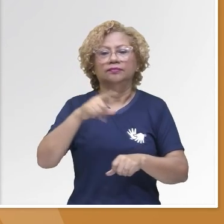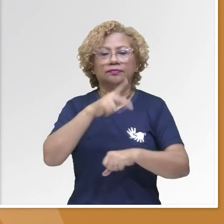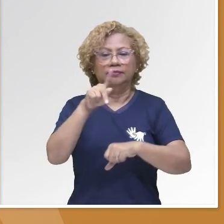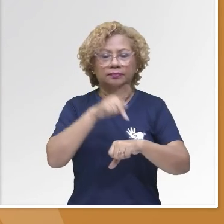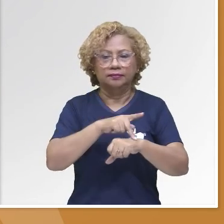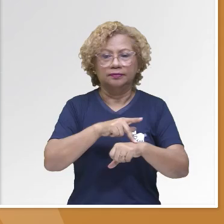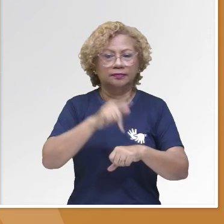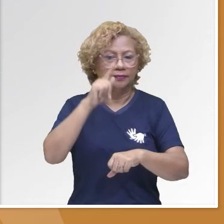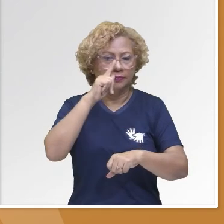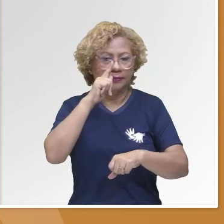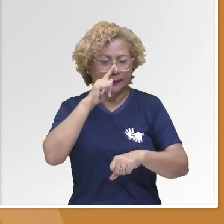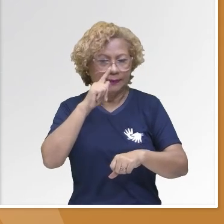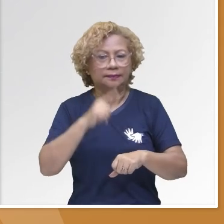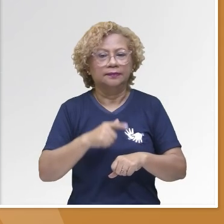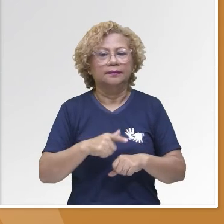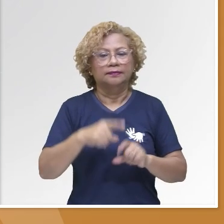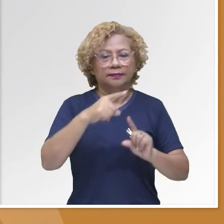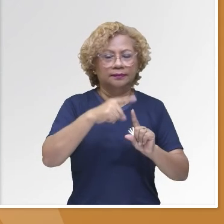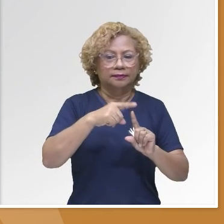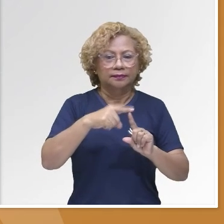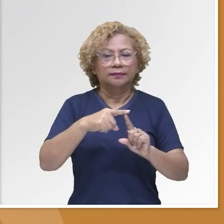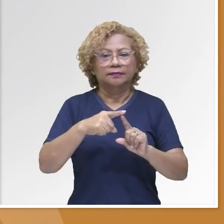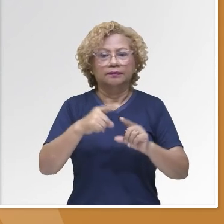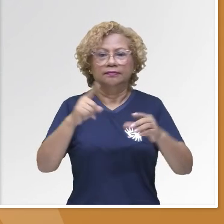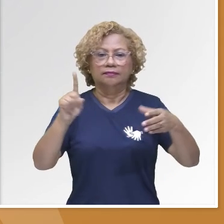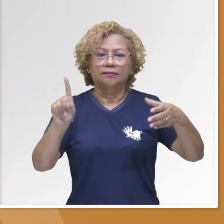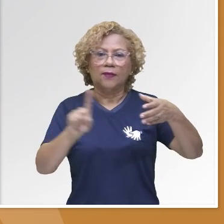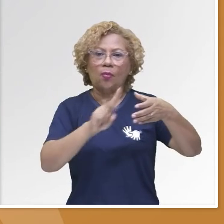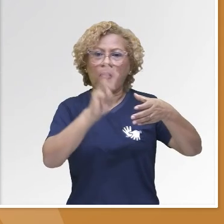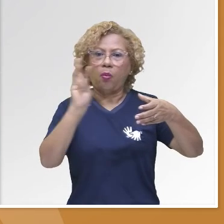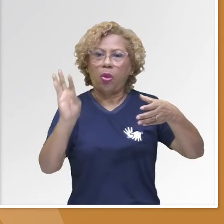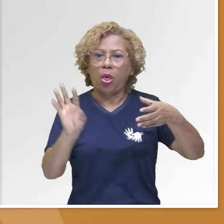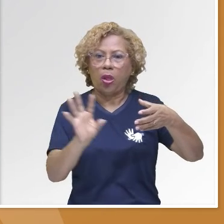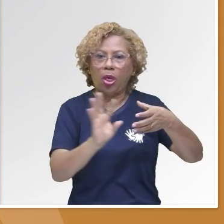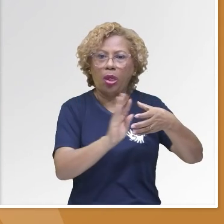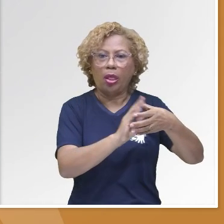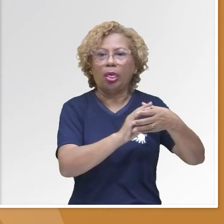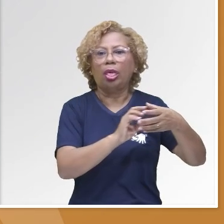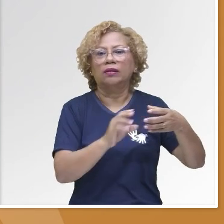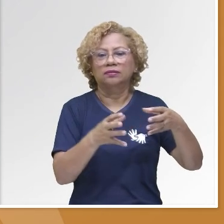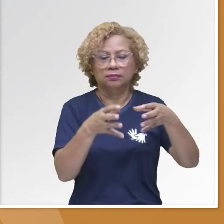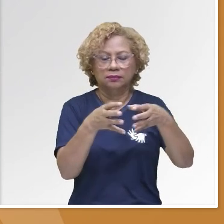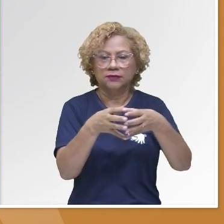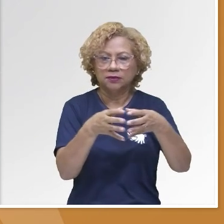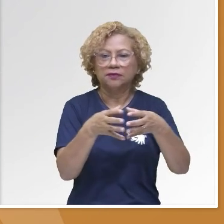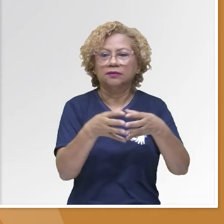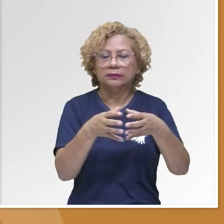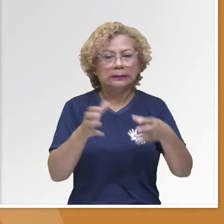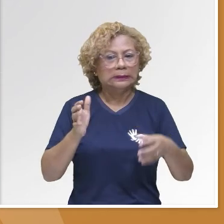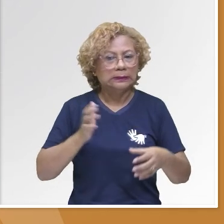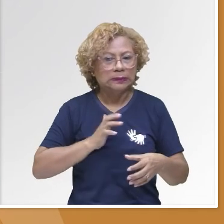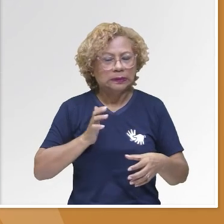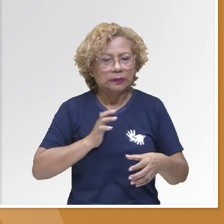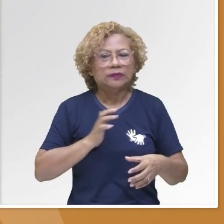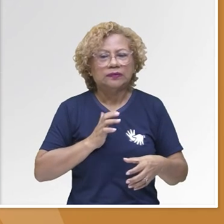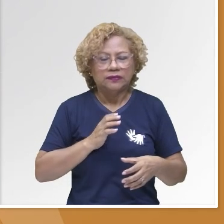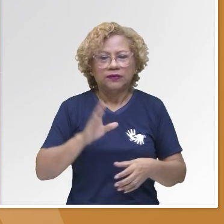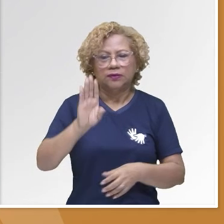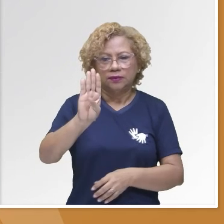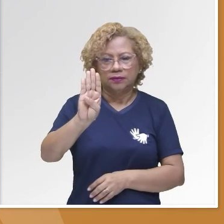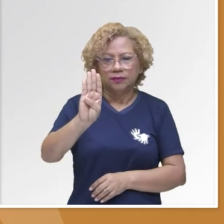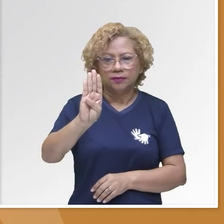a Macedônia começam também a fazer parte aí da Comunidade Econômica Europeia.